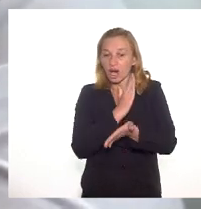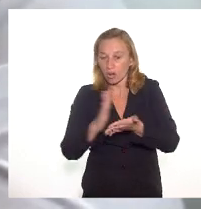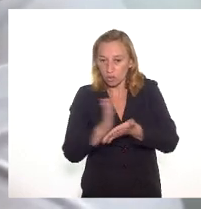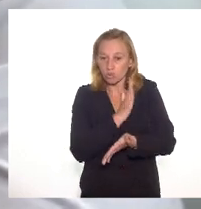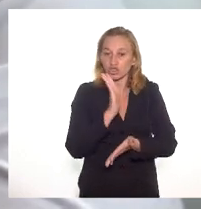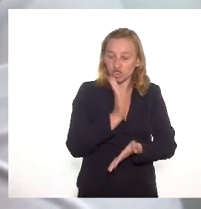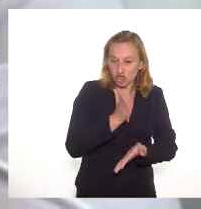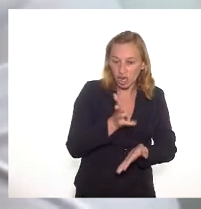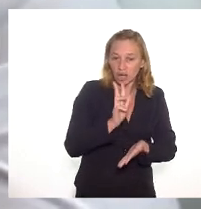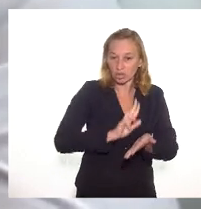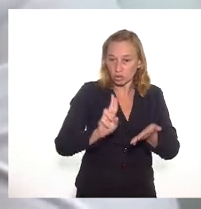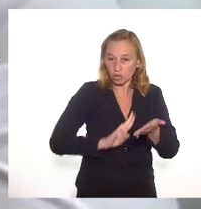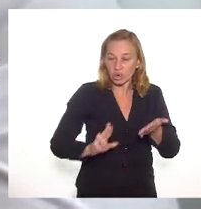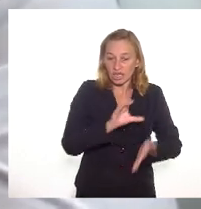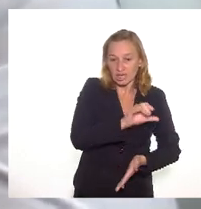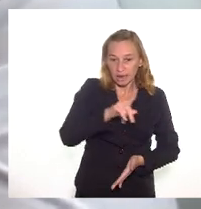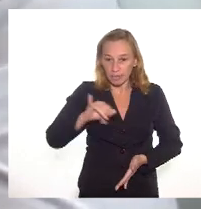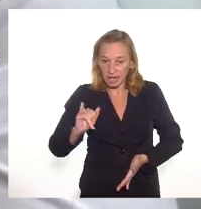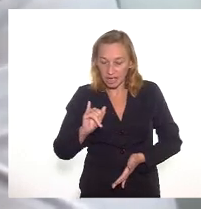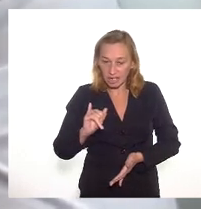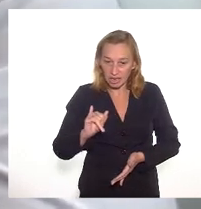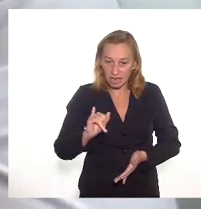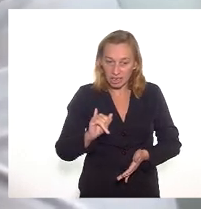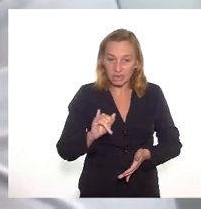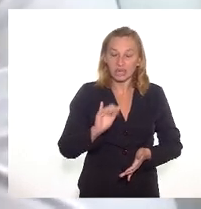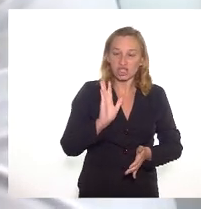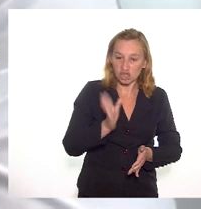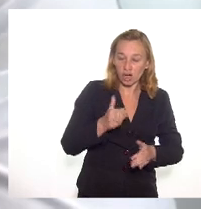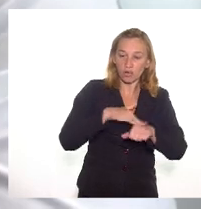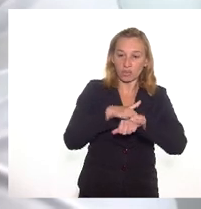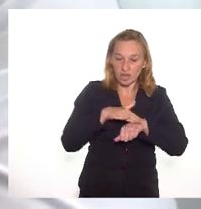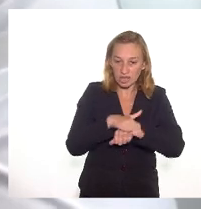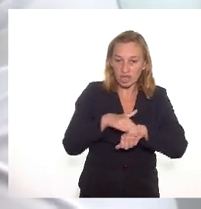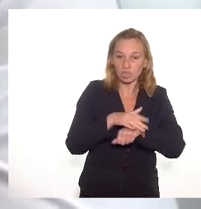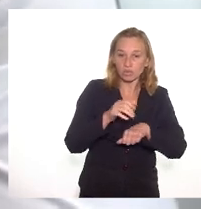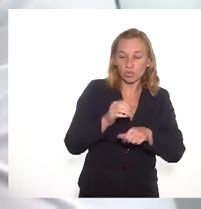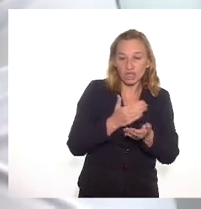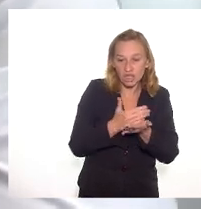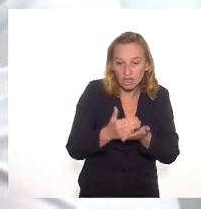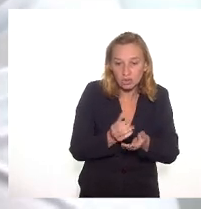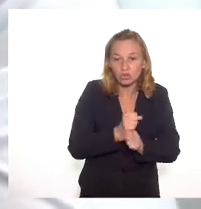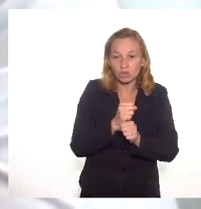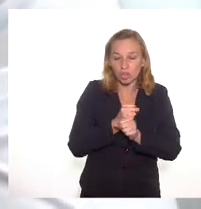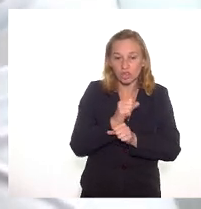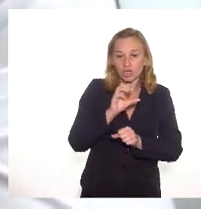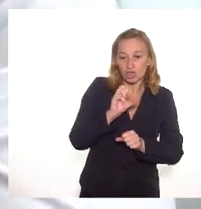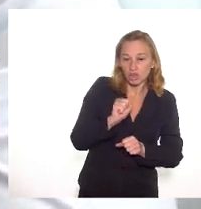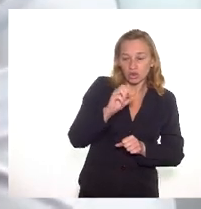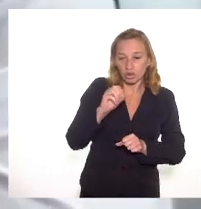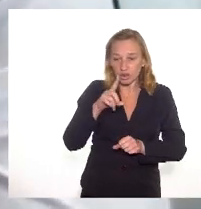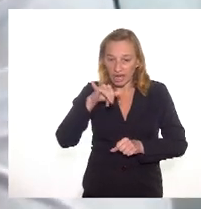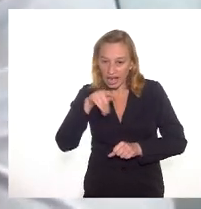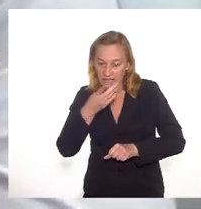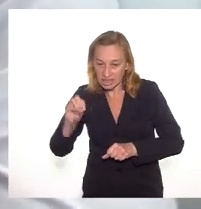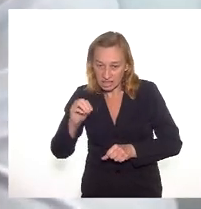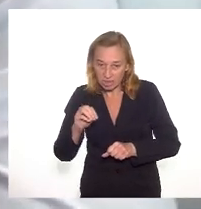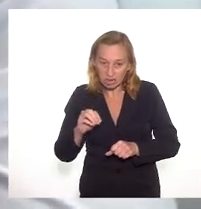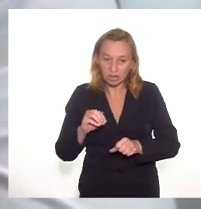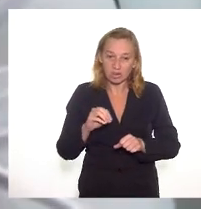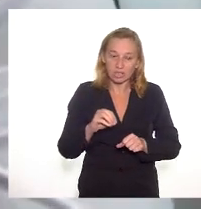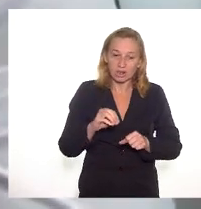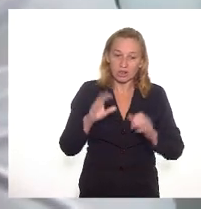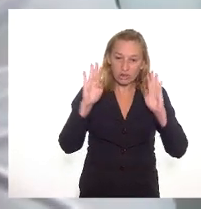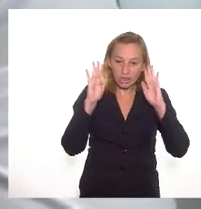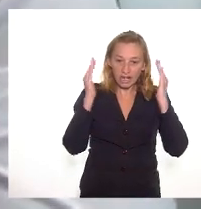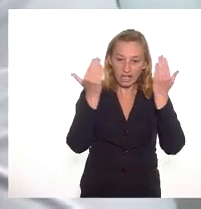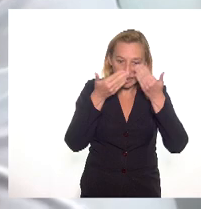assinaturas, para aquela CPI da sonegação que conversei com Vossa Excelência no início do ano. Eu acho que também vai nessa linha da gente poder aumentar a arrecadação,